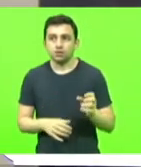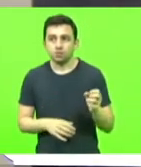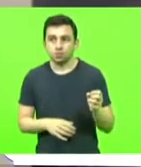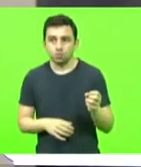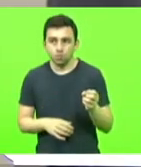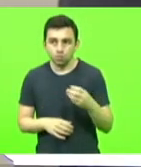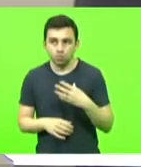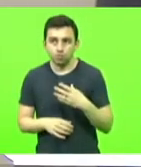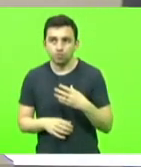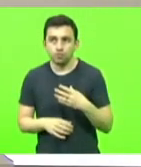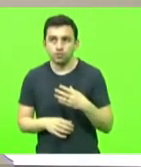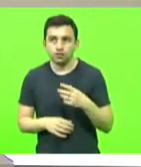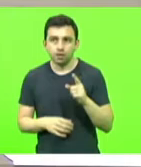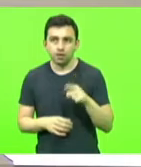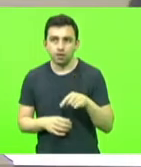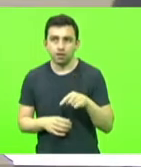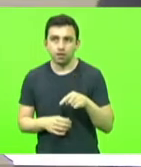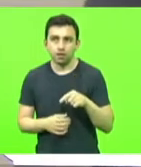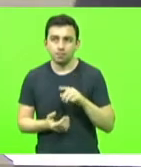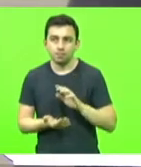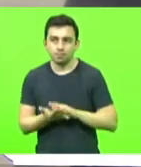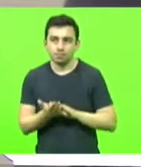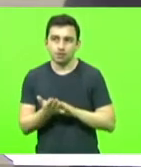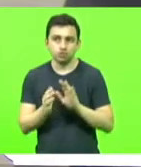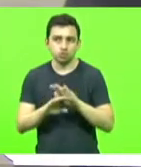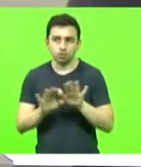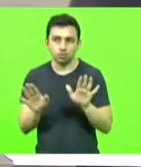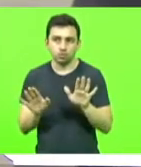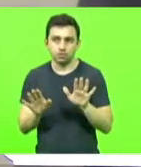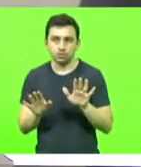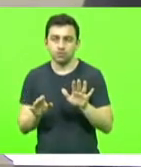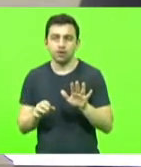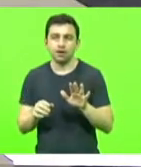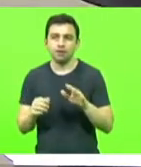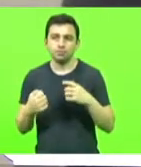de parabenizar, e aí foi atualizada